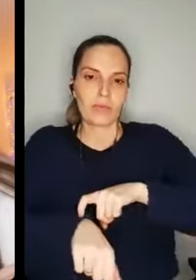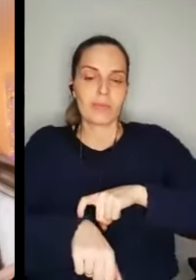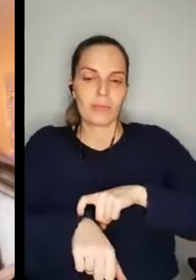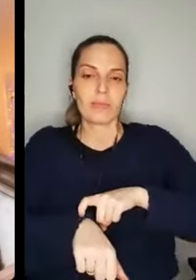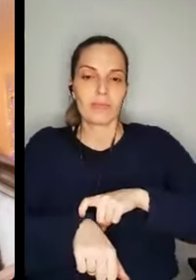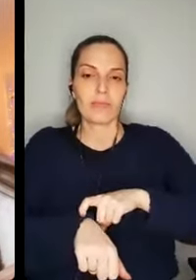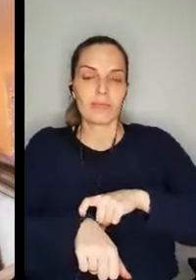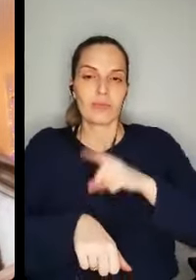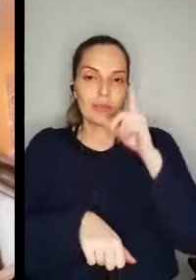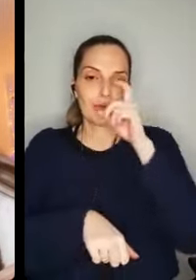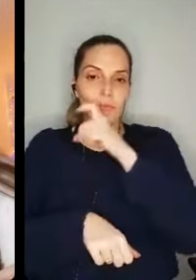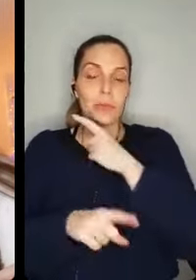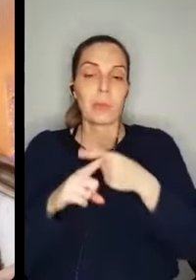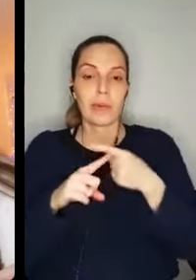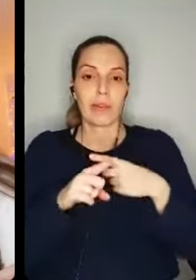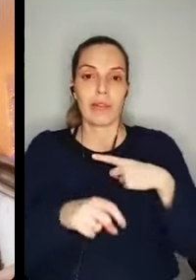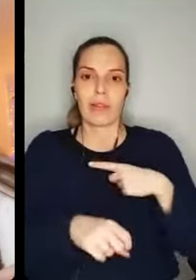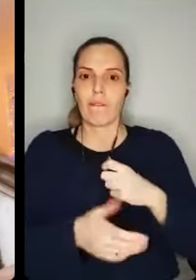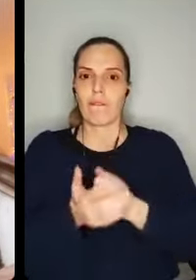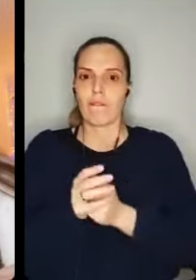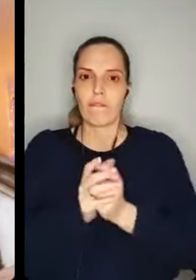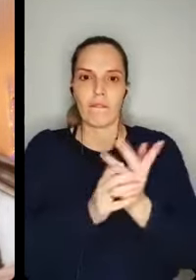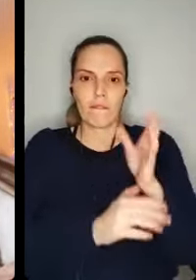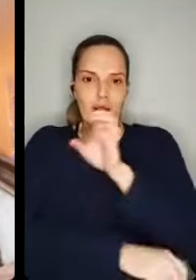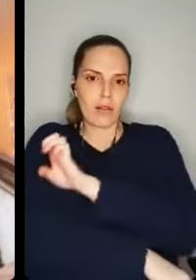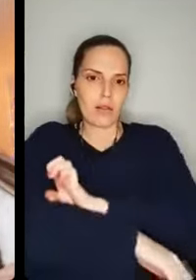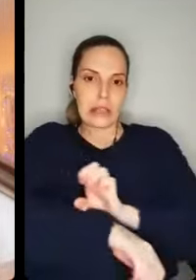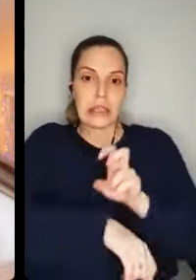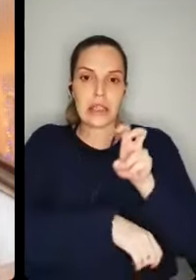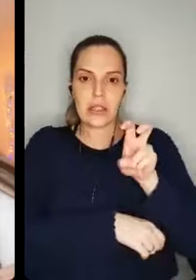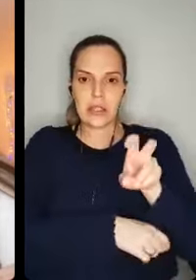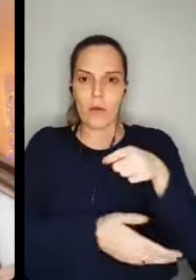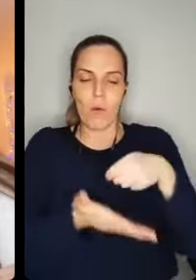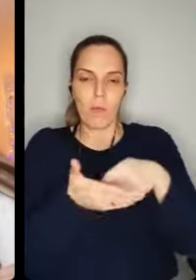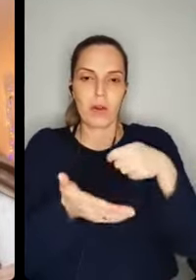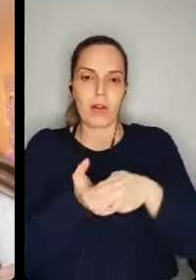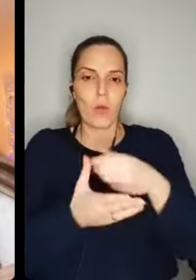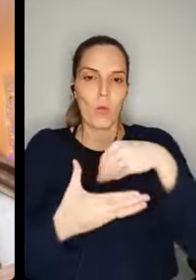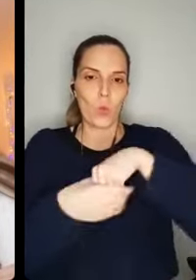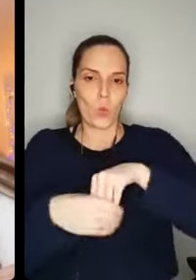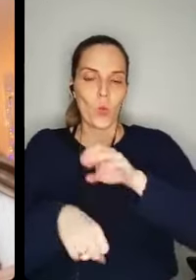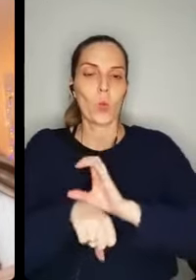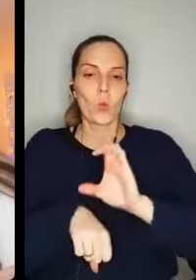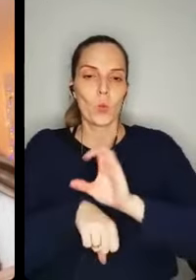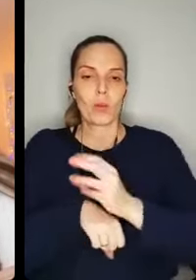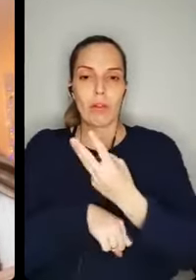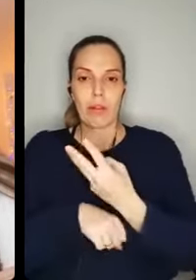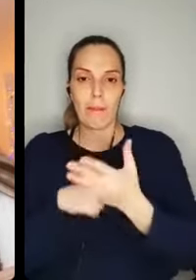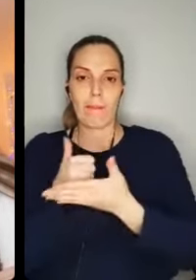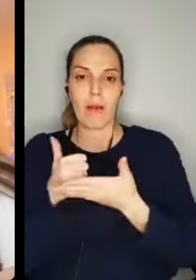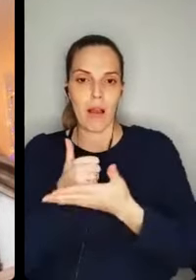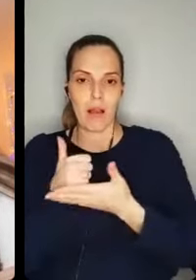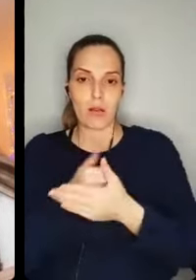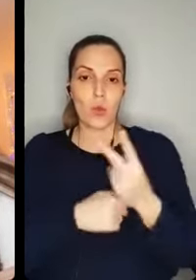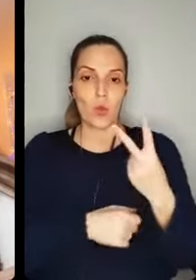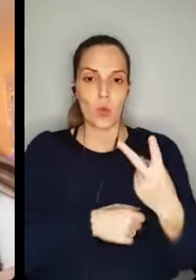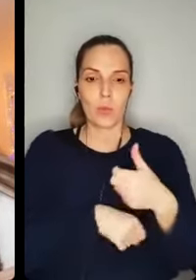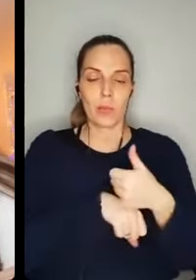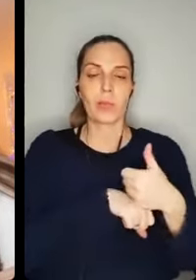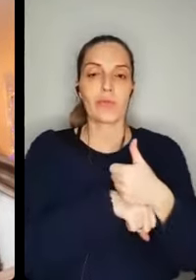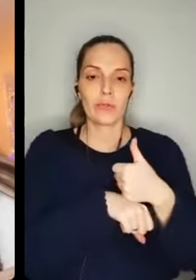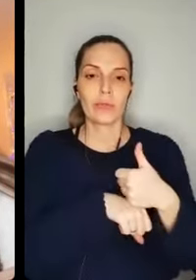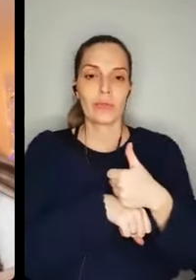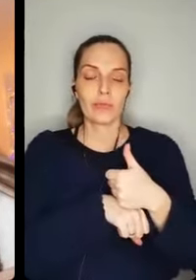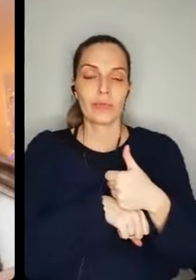bastante estágios, assim, né? A gente tem 5 estágios obrigatórios dentro dele, 3 estágios básicos e 2 profissionais, então. E é o